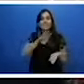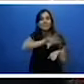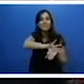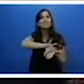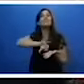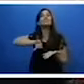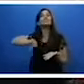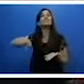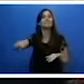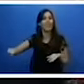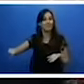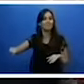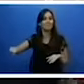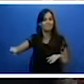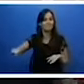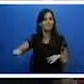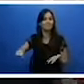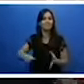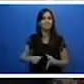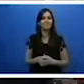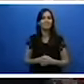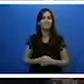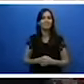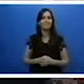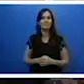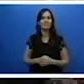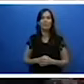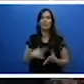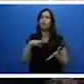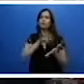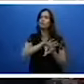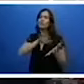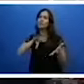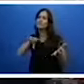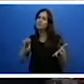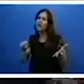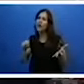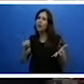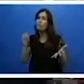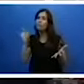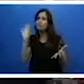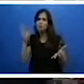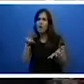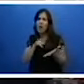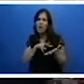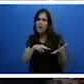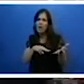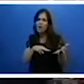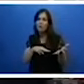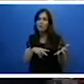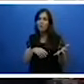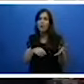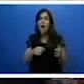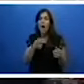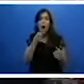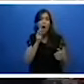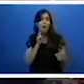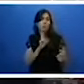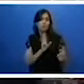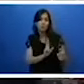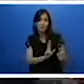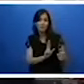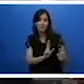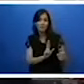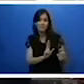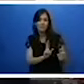tirar o tanto que ela já leu da quantidade de páginas que o livro tem. E o que restar é o que